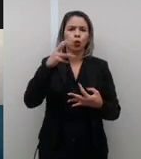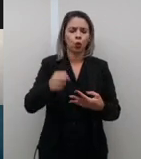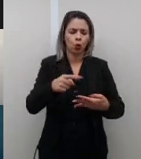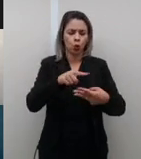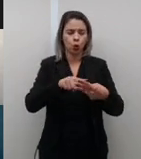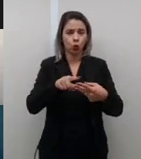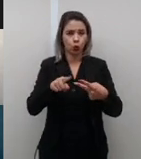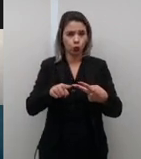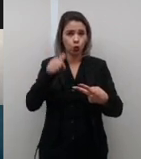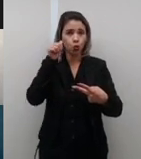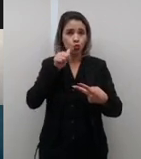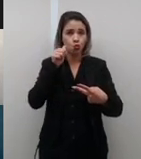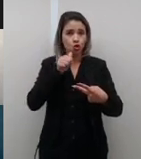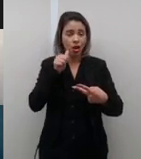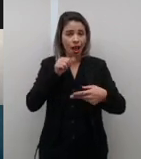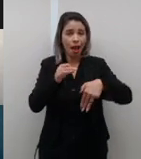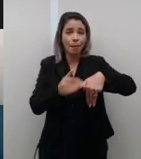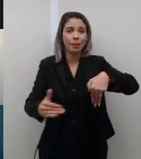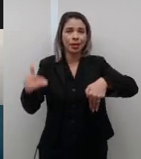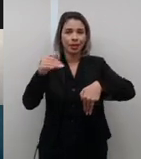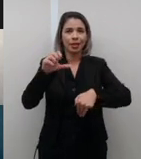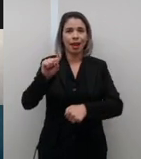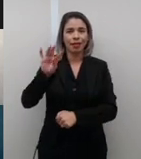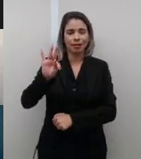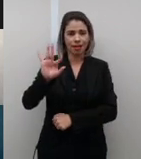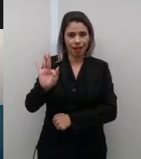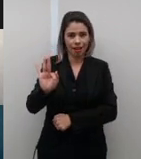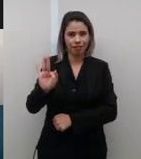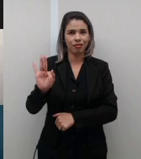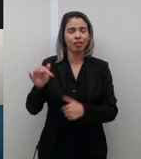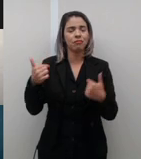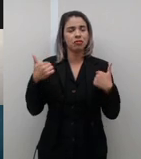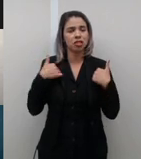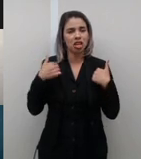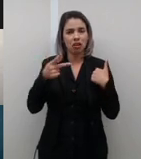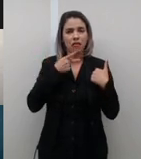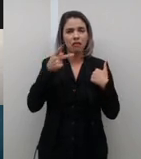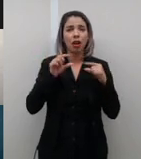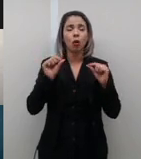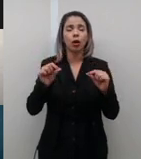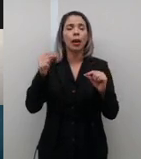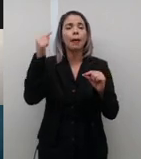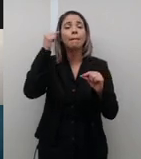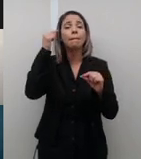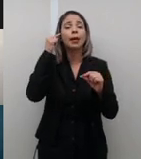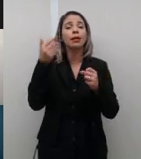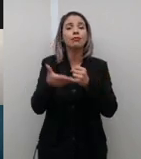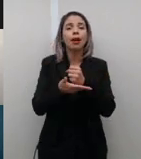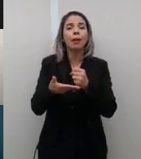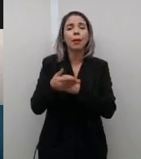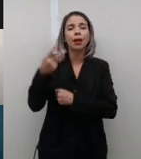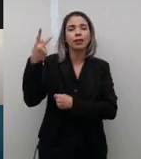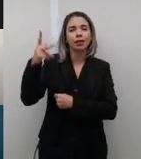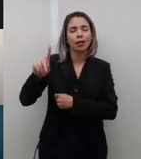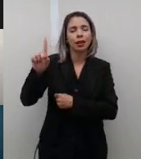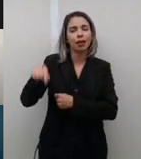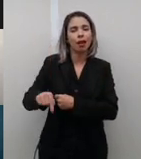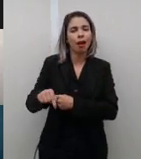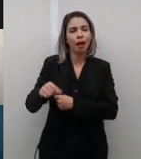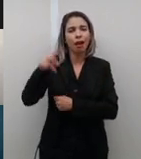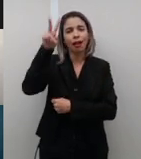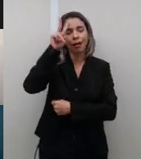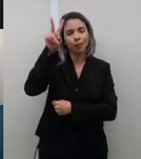Tribunal Federal. Eu gostaria aqui de dizer que penso que esse princípio, que foi tão magistralmente lembrado por